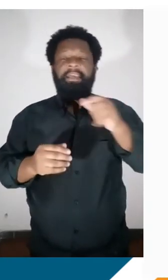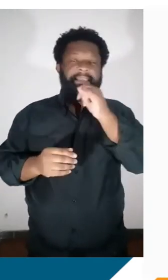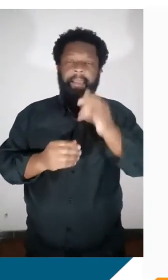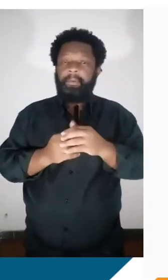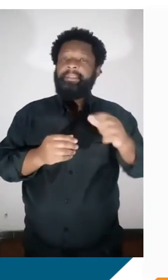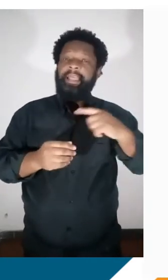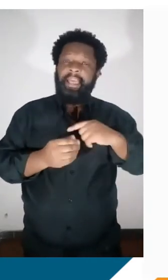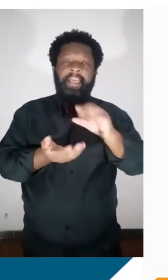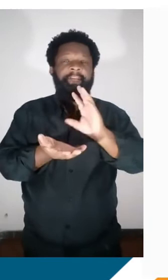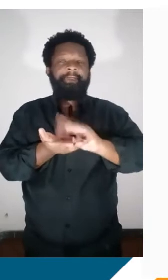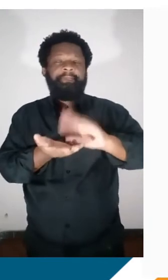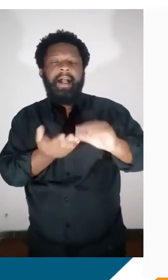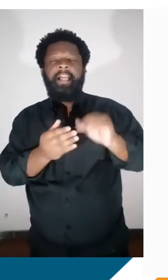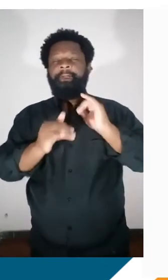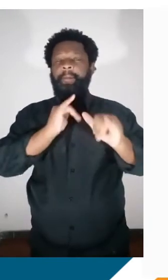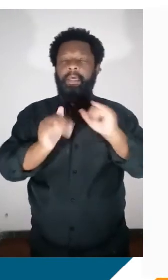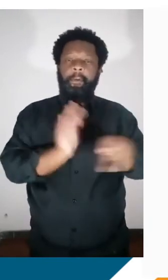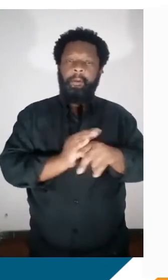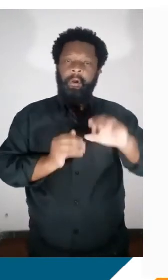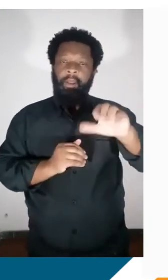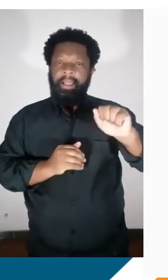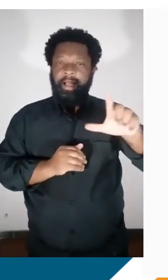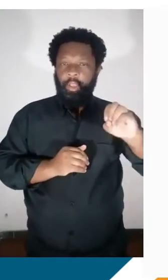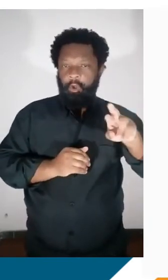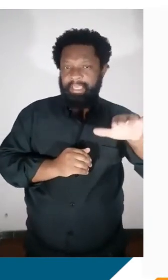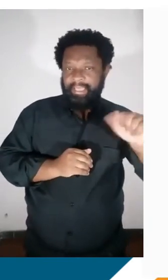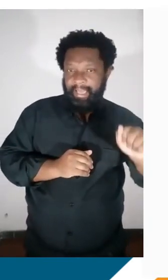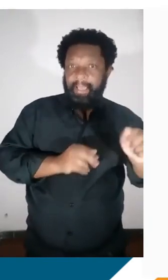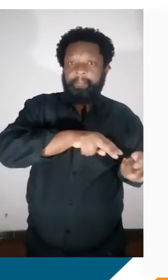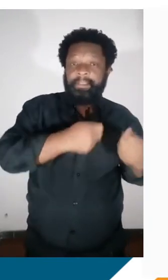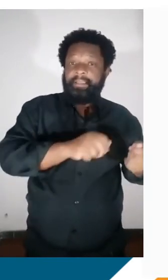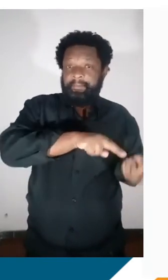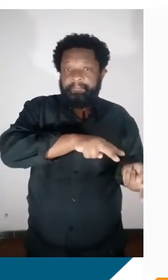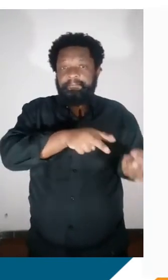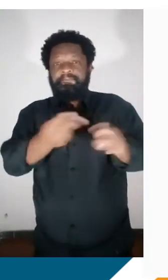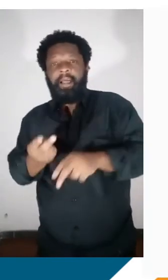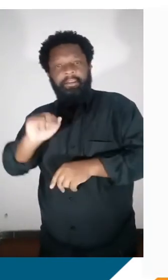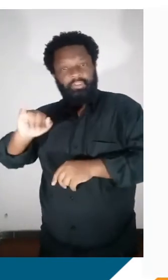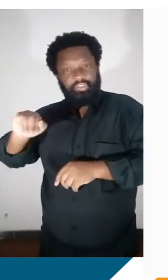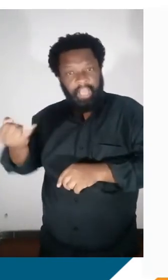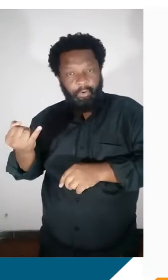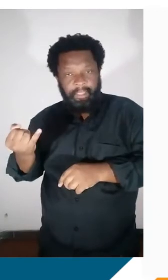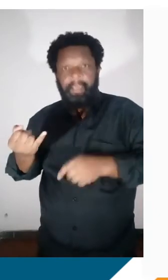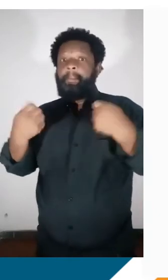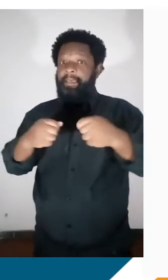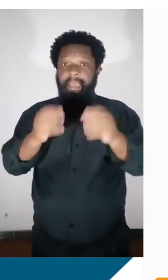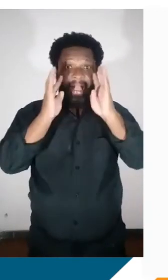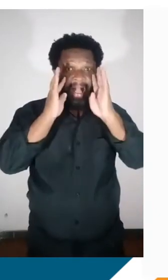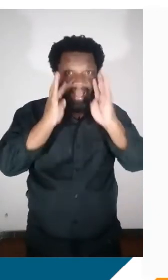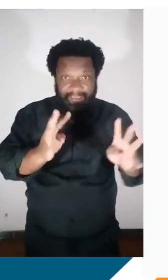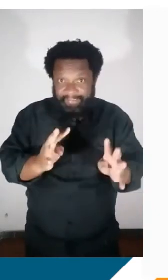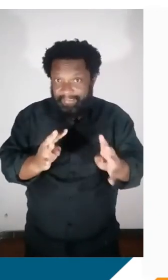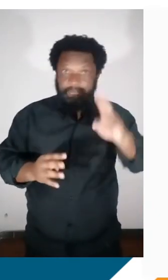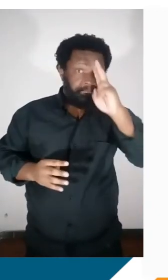por exemplo, te der dados em caloria e pedir uma resposta em joule, você tem que converter. Então tem que prestar bastante atenção em